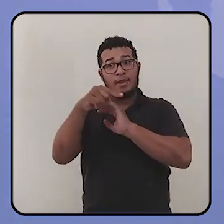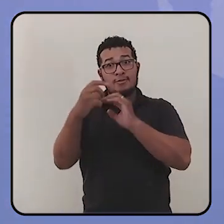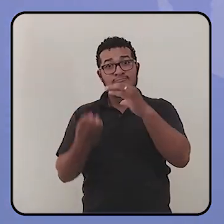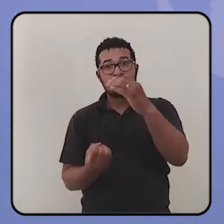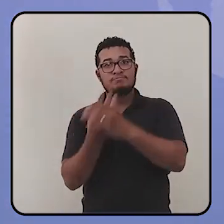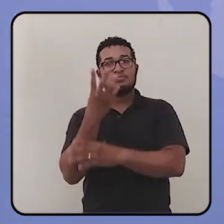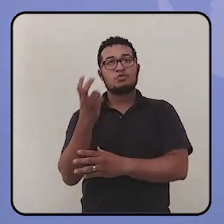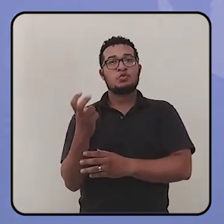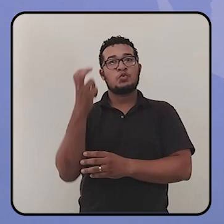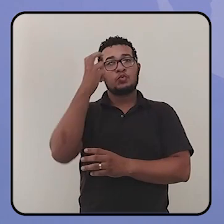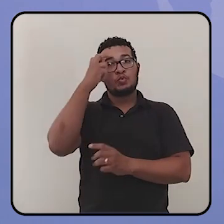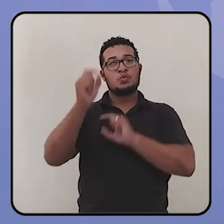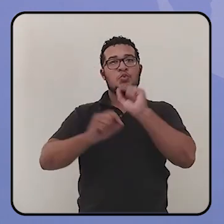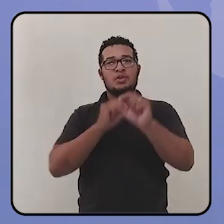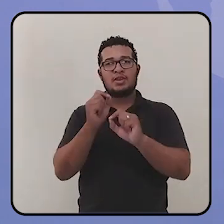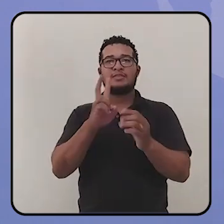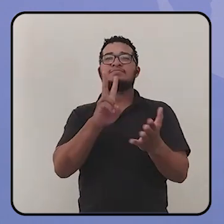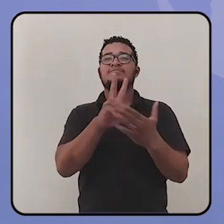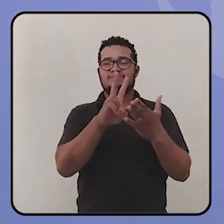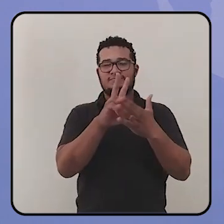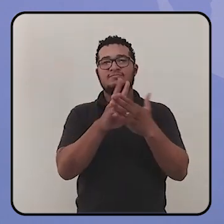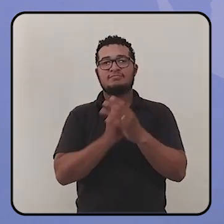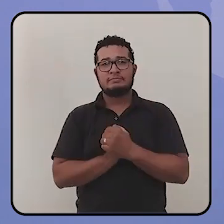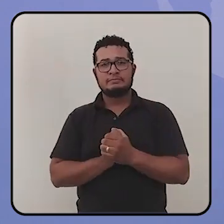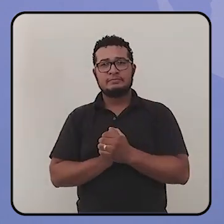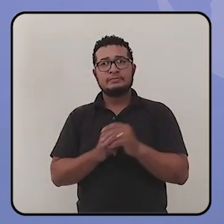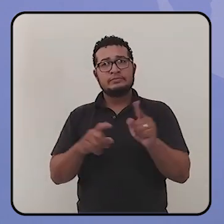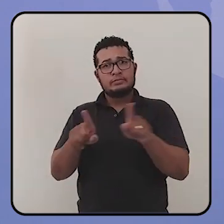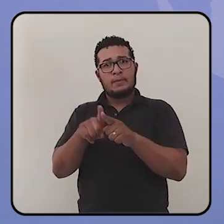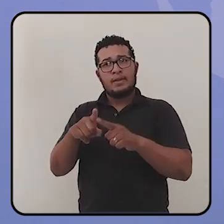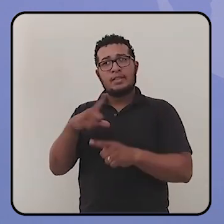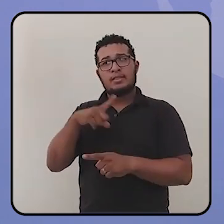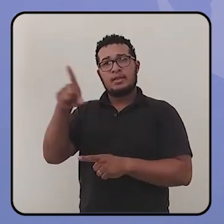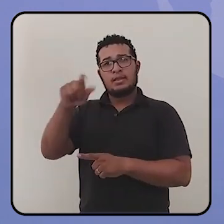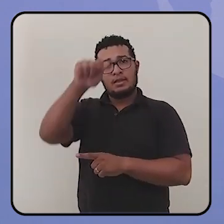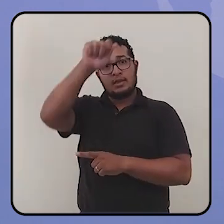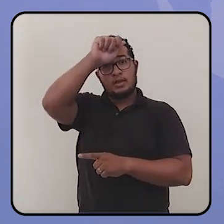origem indígena. Isso é muito importante. Nós temos, inclusive, em